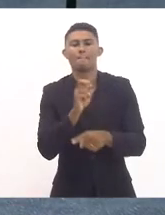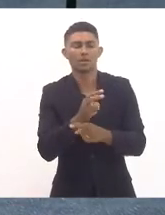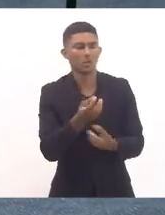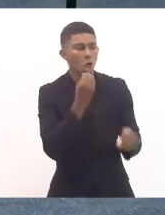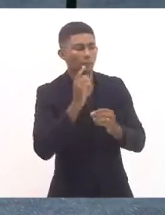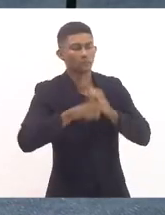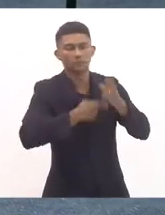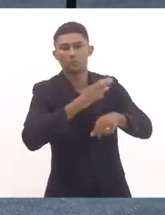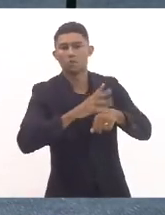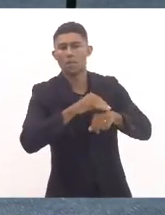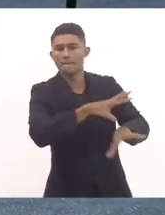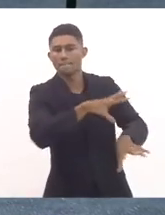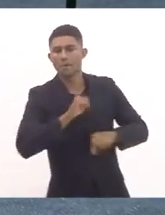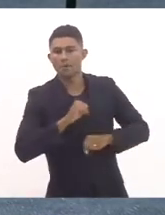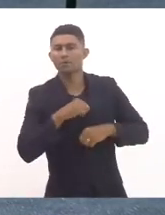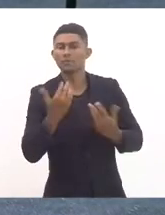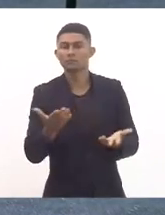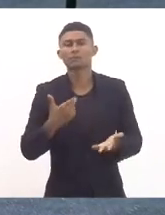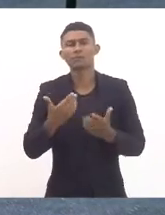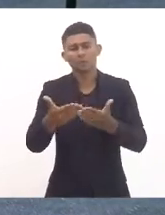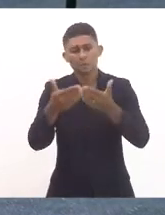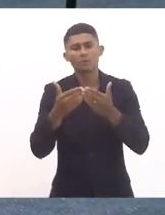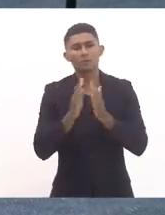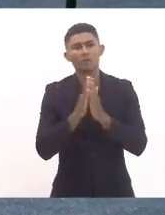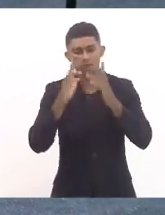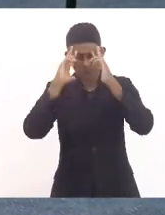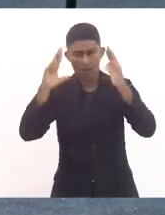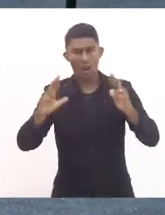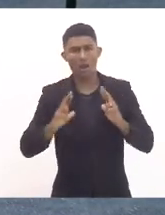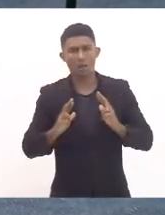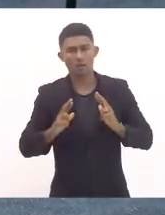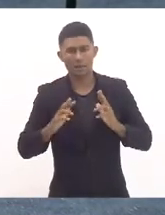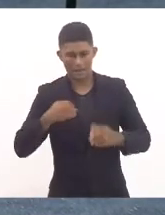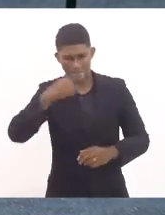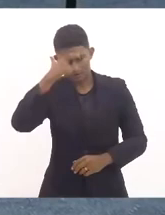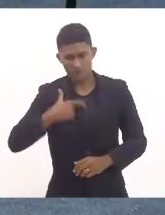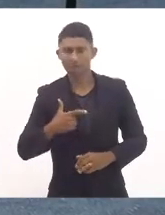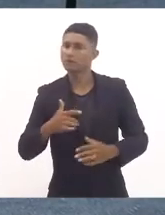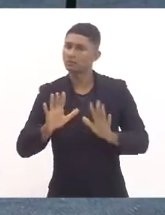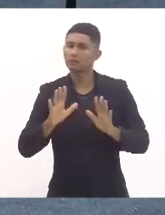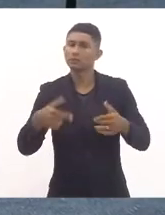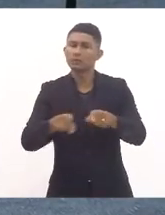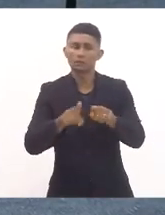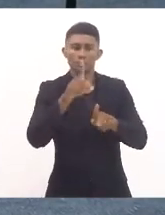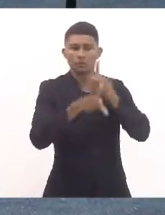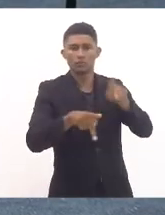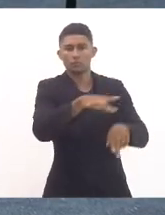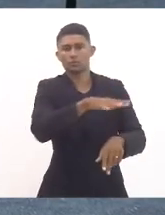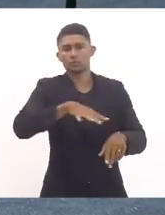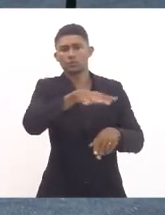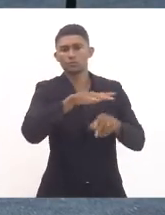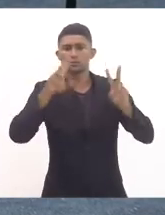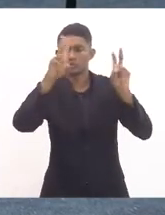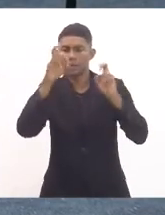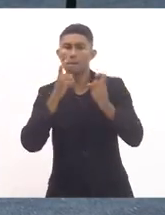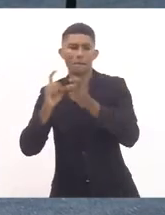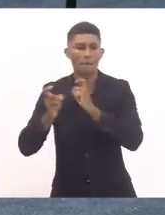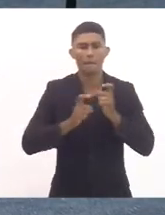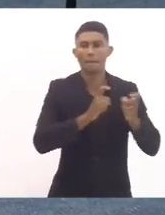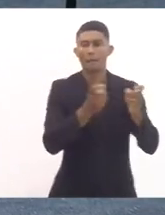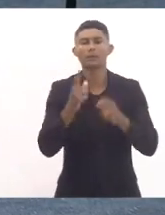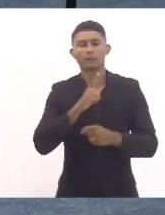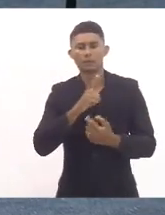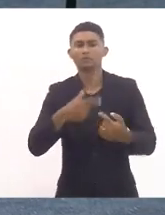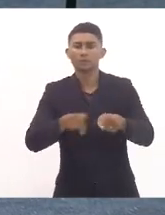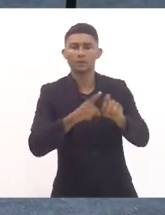ficar doentes. Então, eu só queria que tivesse um pouco de respeito, não é a deputada Lucia, não. A população que discutiu essa questão. Discutiram a fundo essa questão e